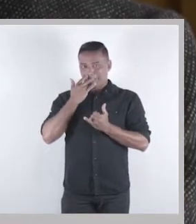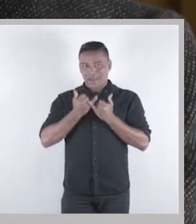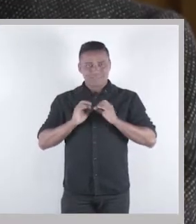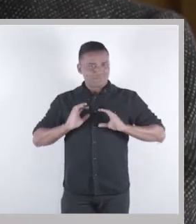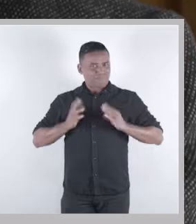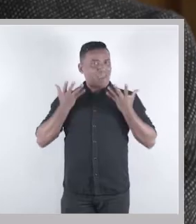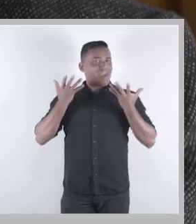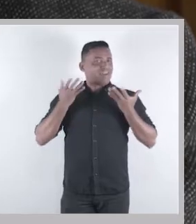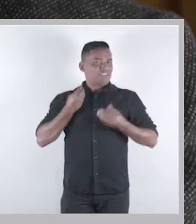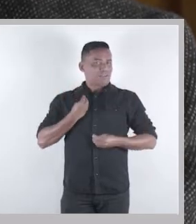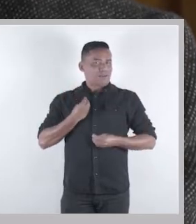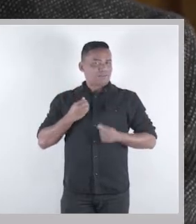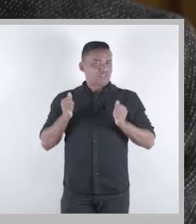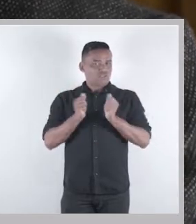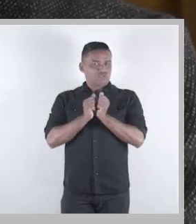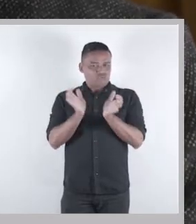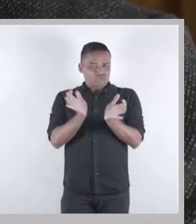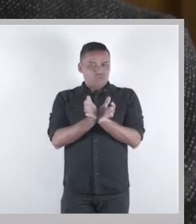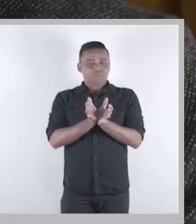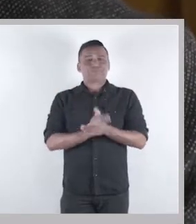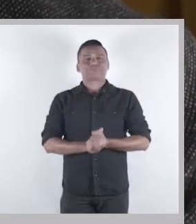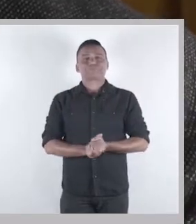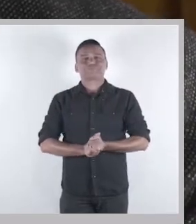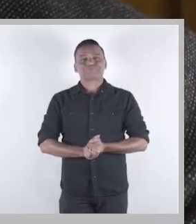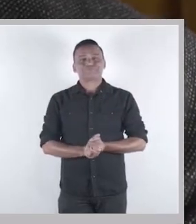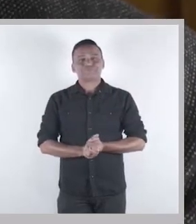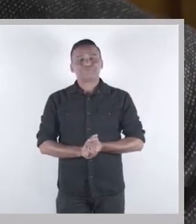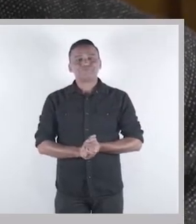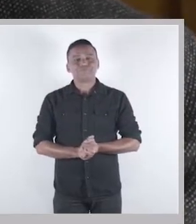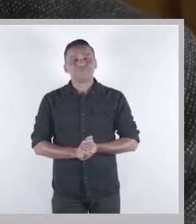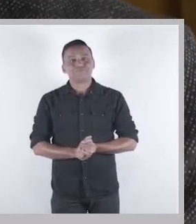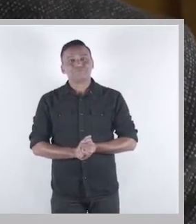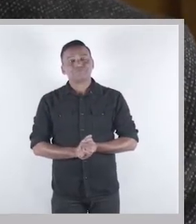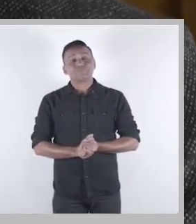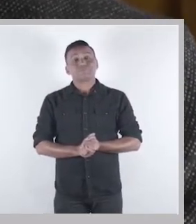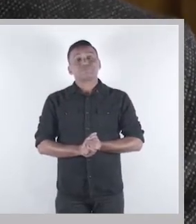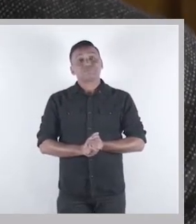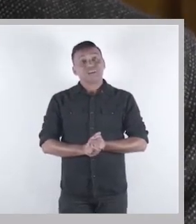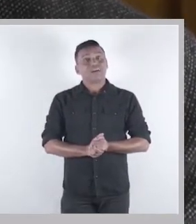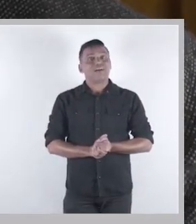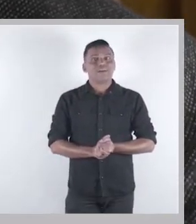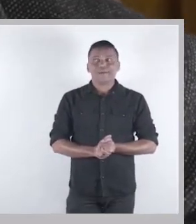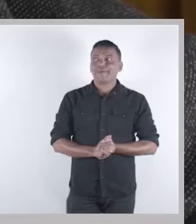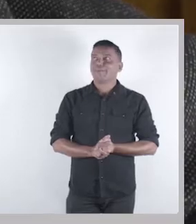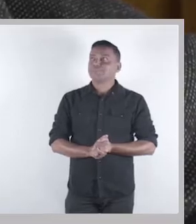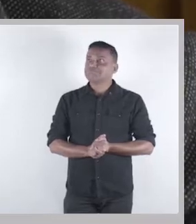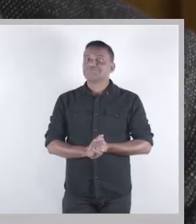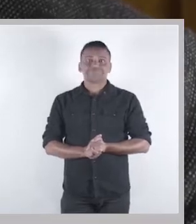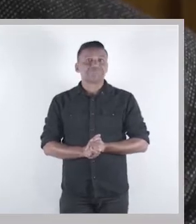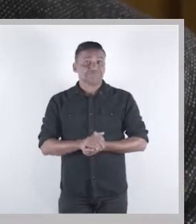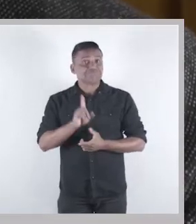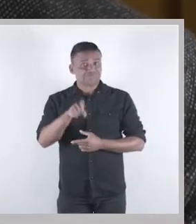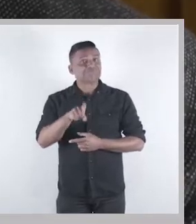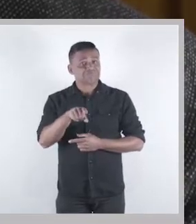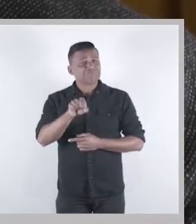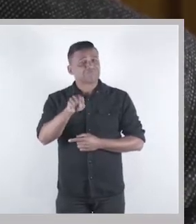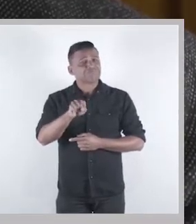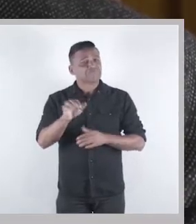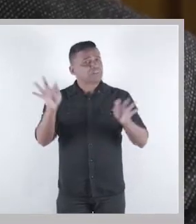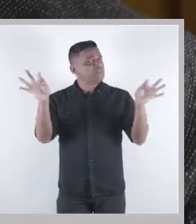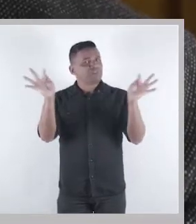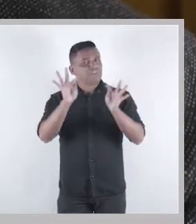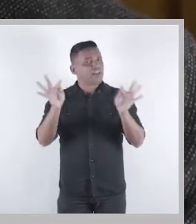eu fui uma jornada muito muito feliz assim né que pessoas muito queridos a lenda